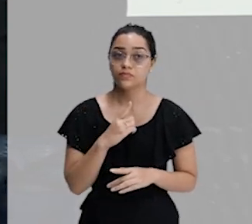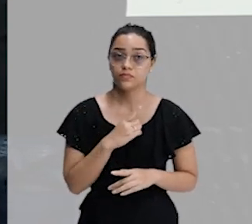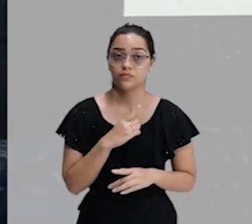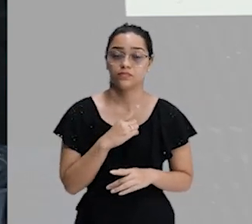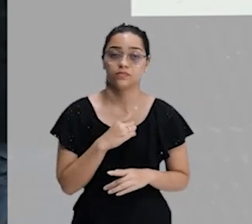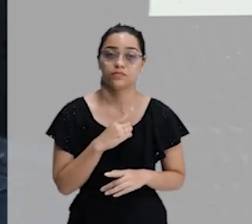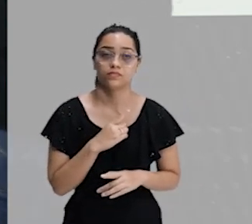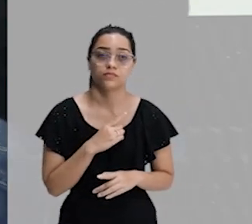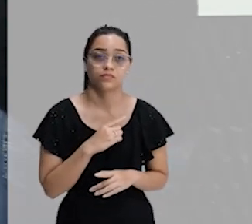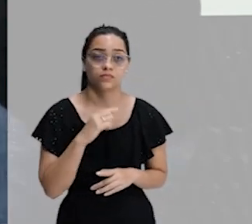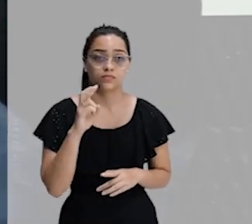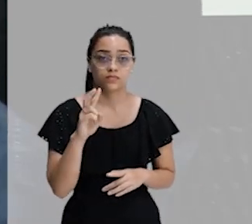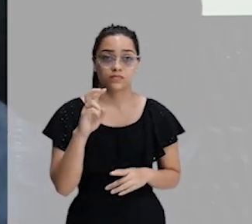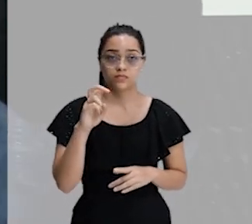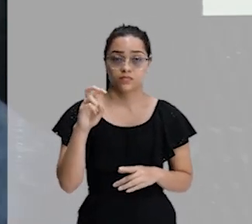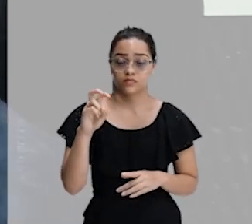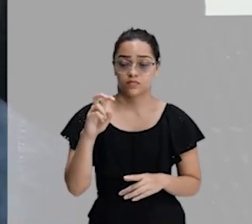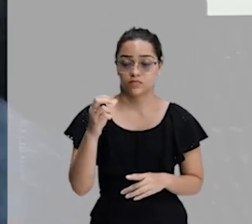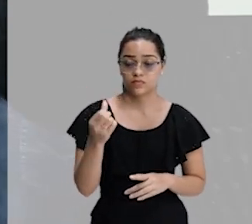vai ser